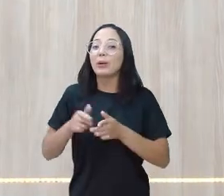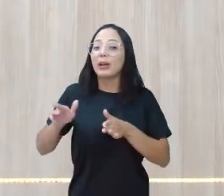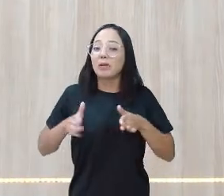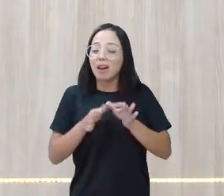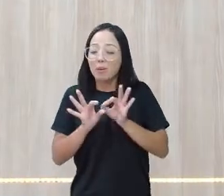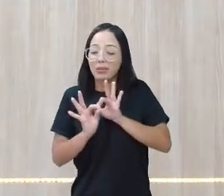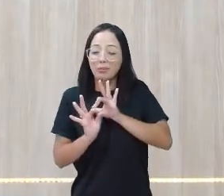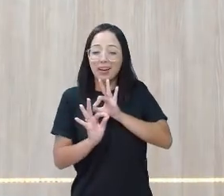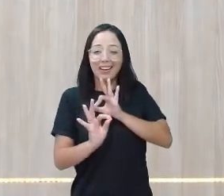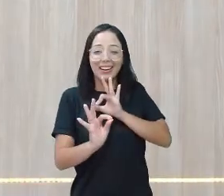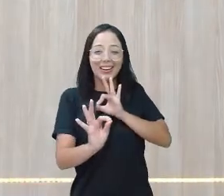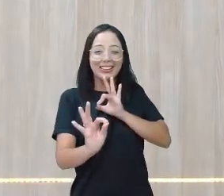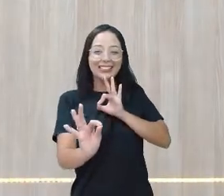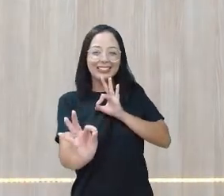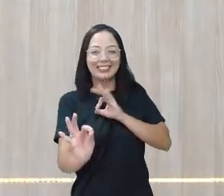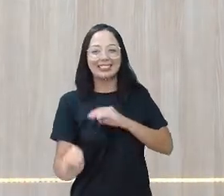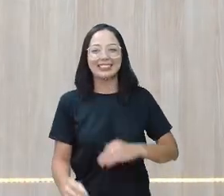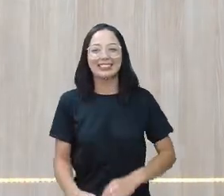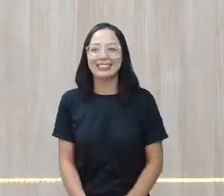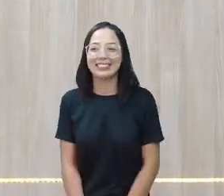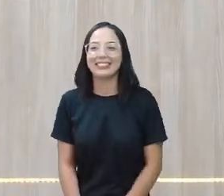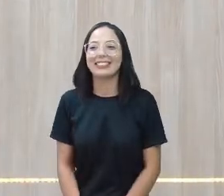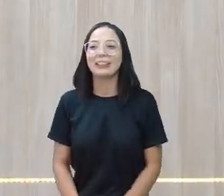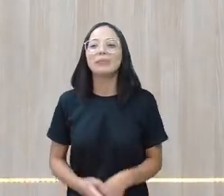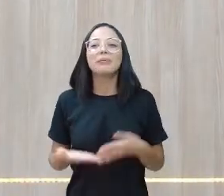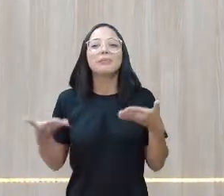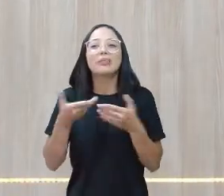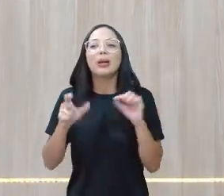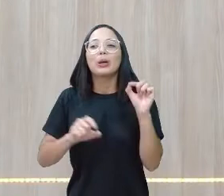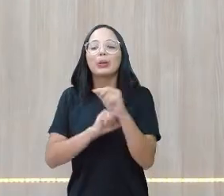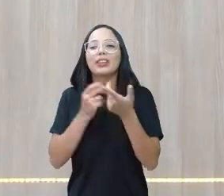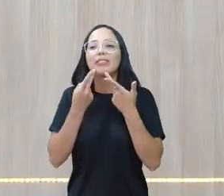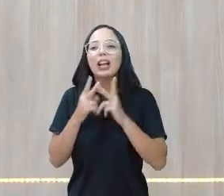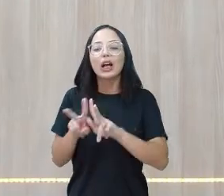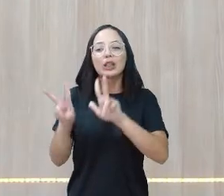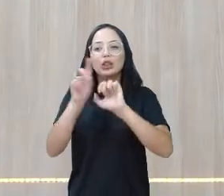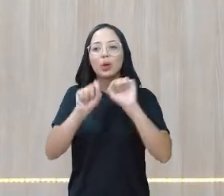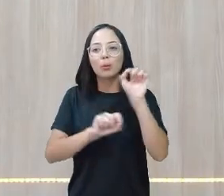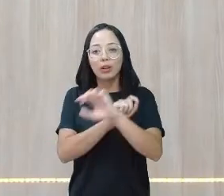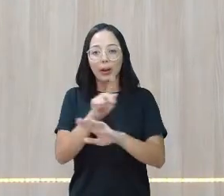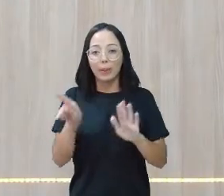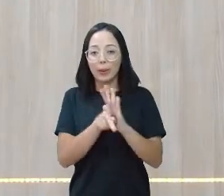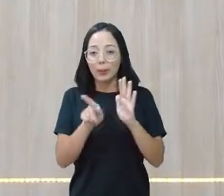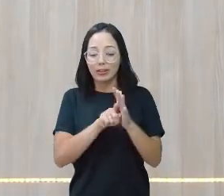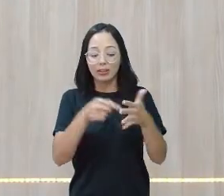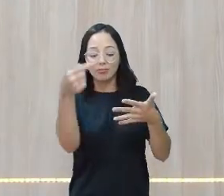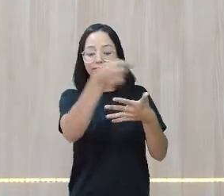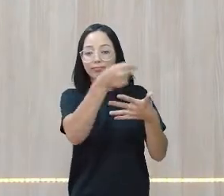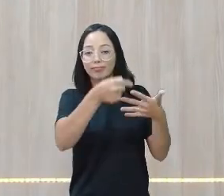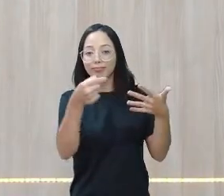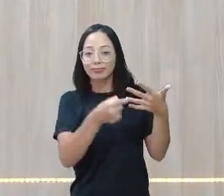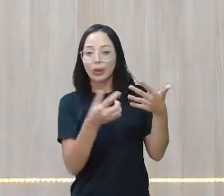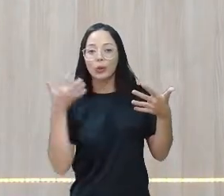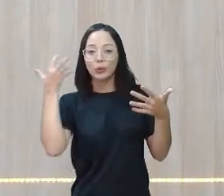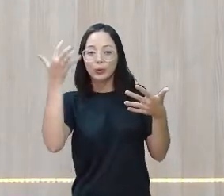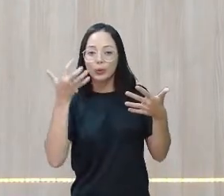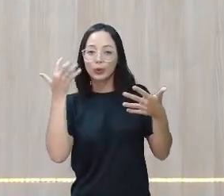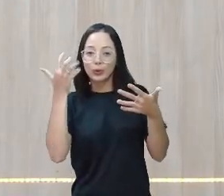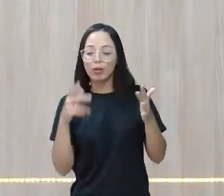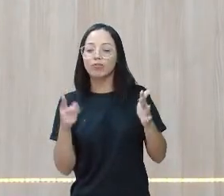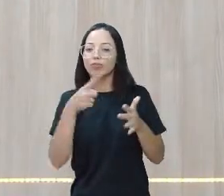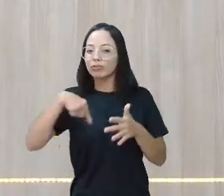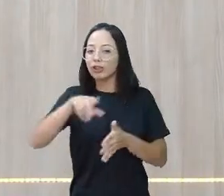longo. É longo. E aí agora a gente vai falar um pouquinho sobre as propriedades do som, né? Vocês